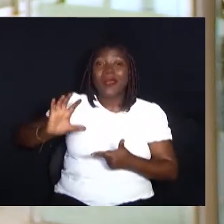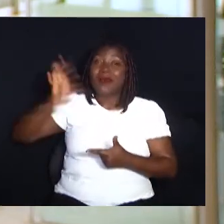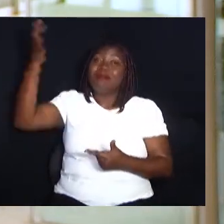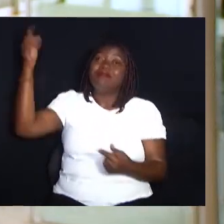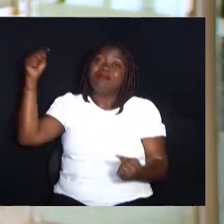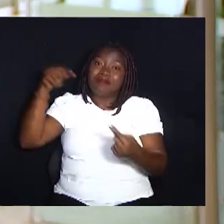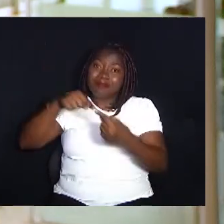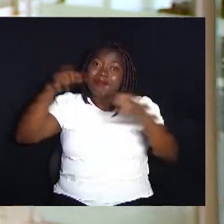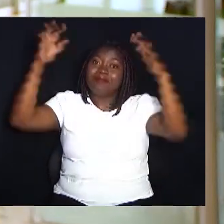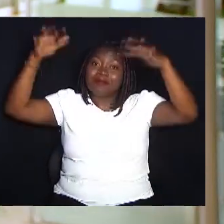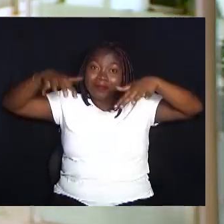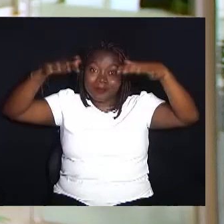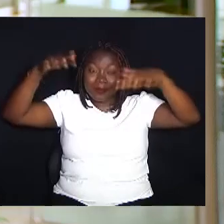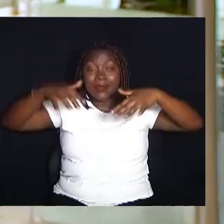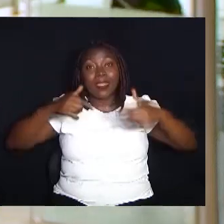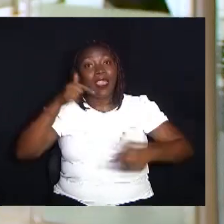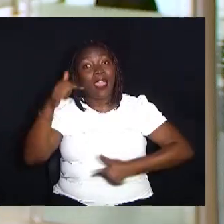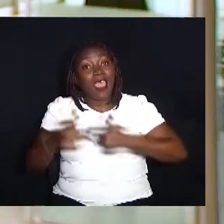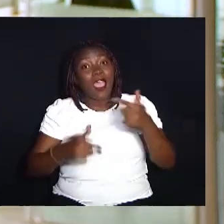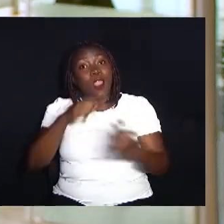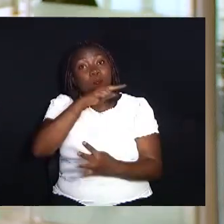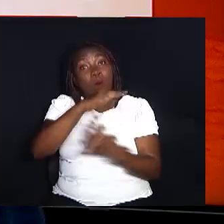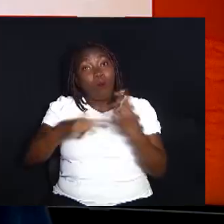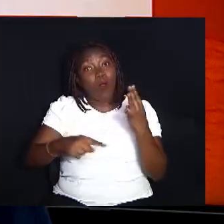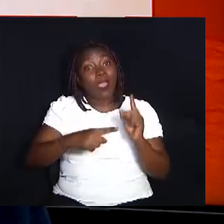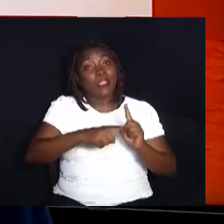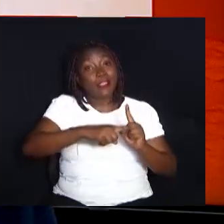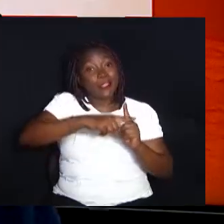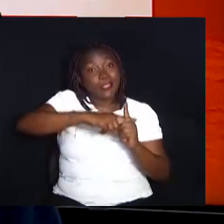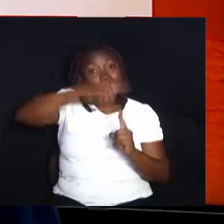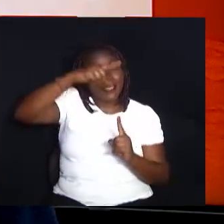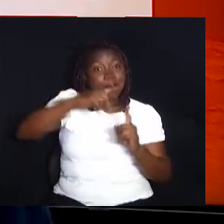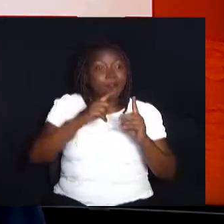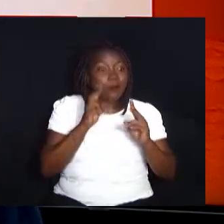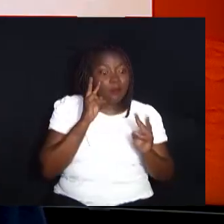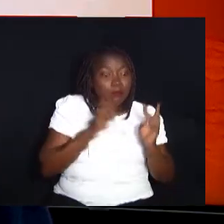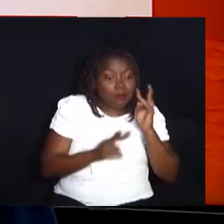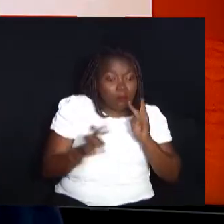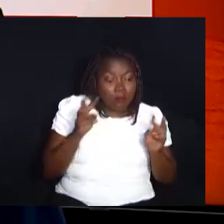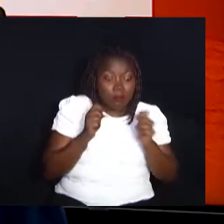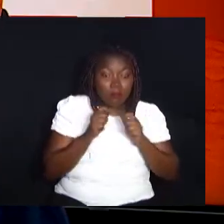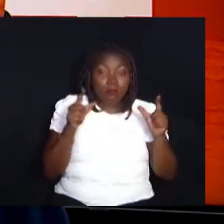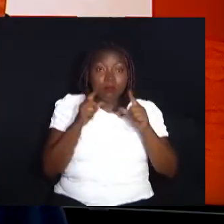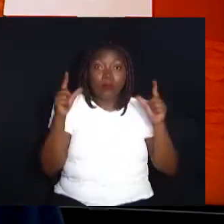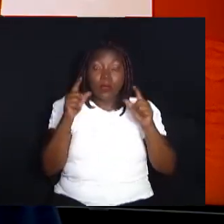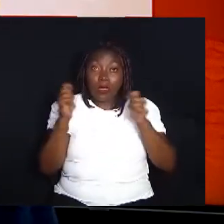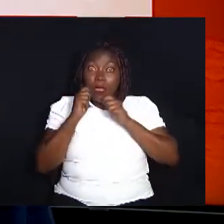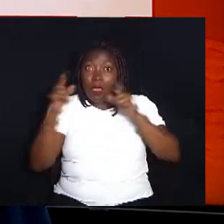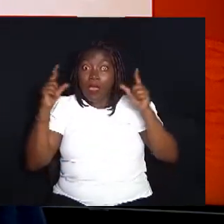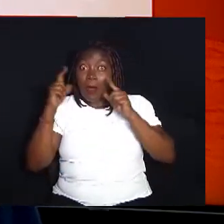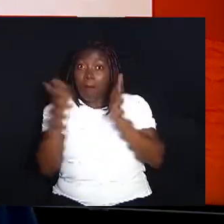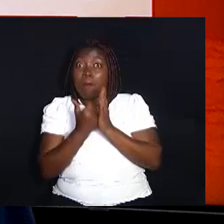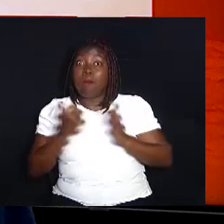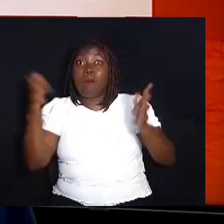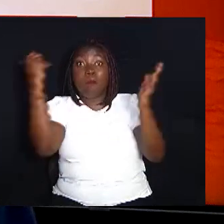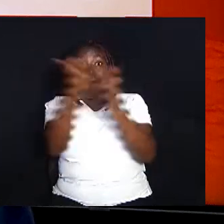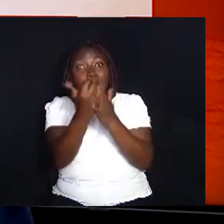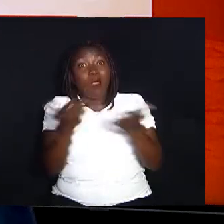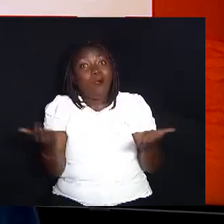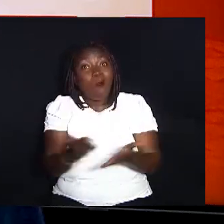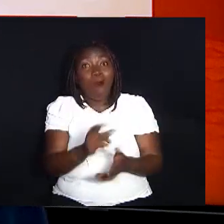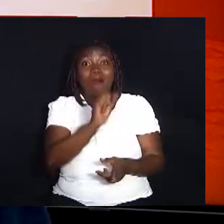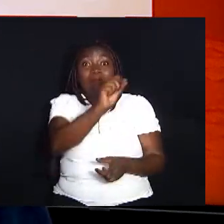desastres e situações relacionadas das as chuvas Vamos trabalhar em quatro níveis com observação atenção Alerta e Alerta